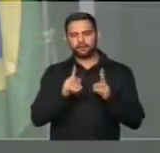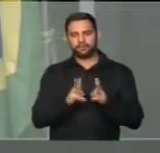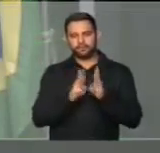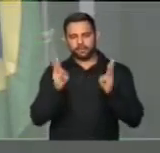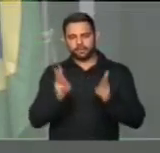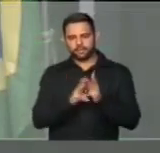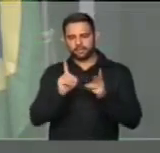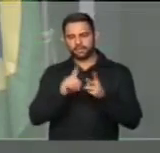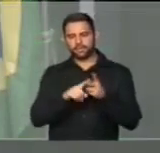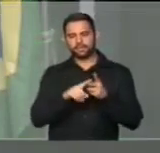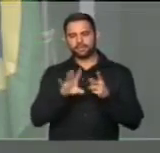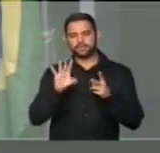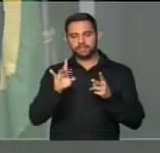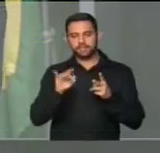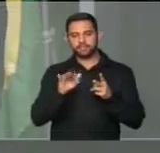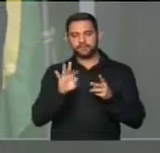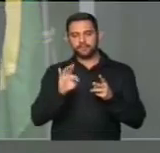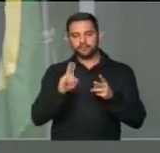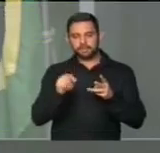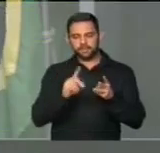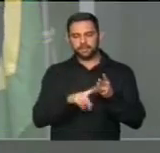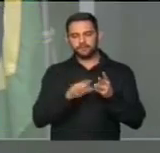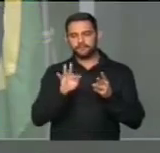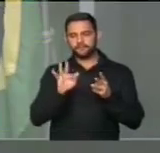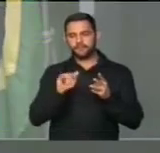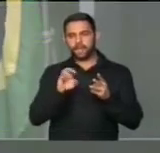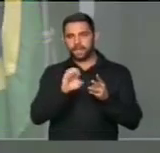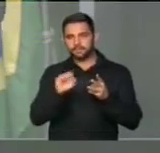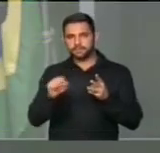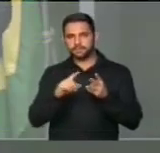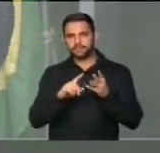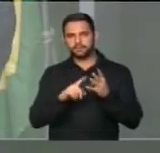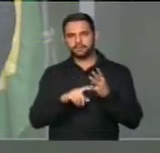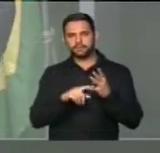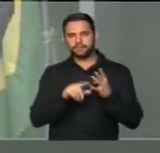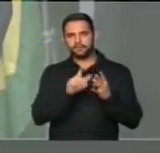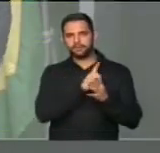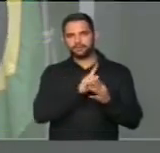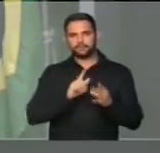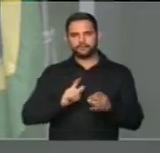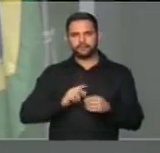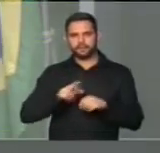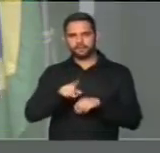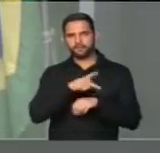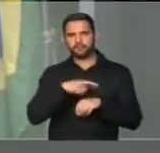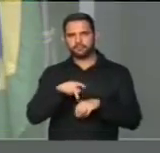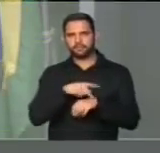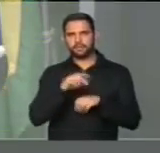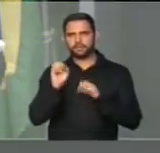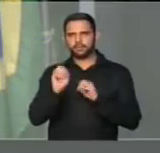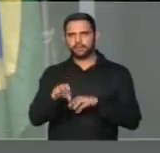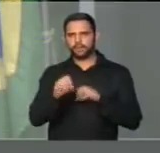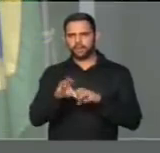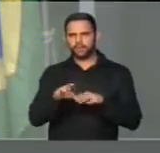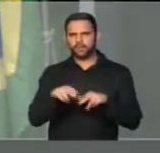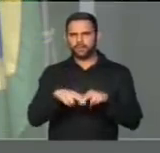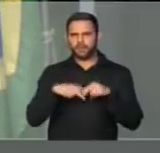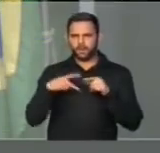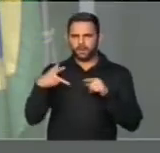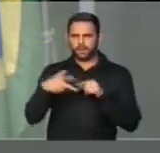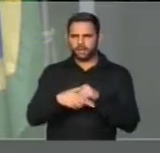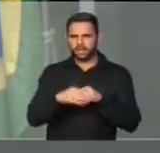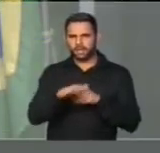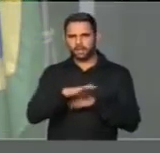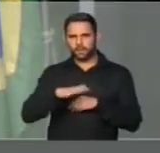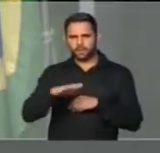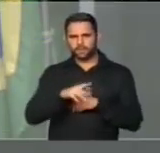Pronatec, o Ciências Sem Fronteiras, o FIES, o governo da Pátria Educadora cortando recursos